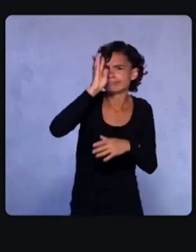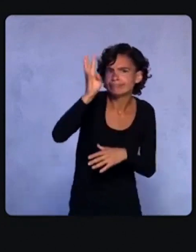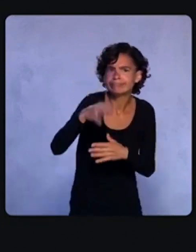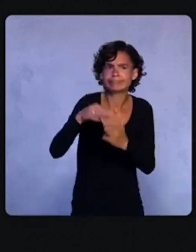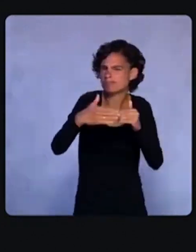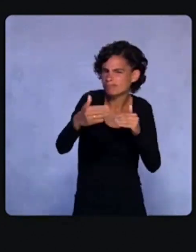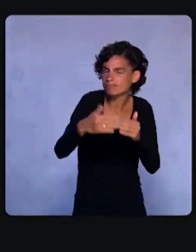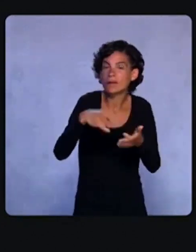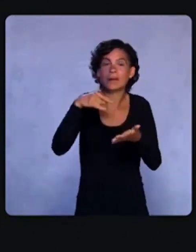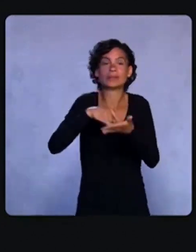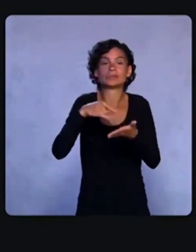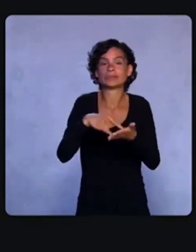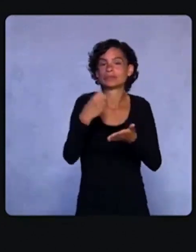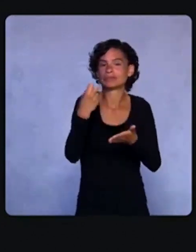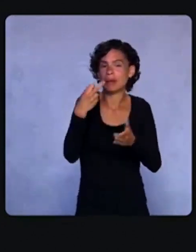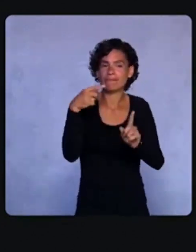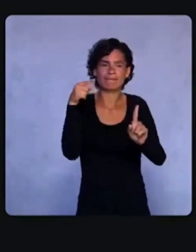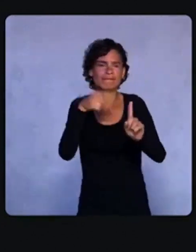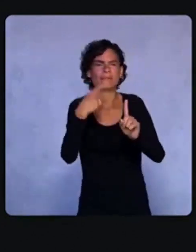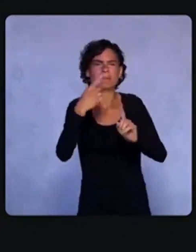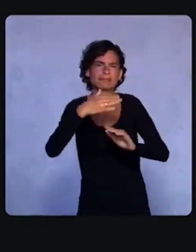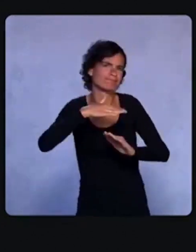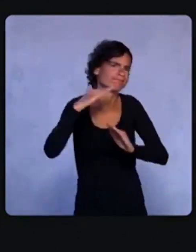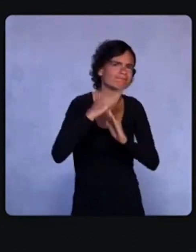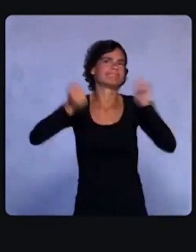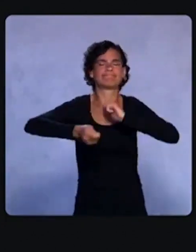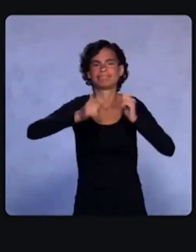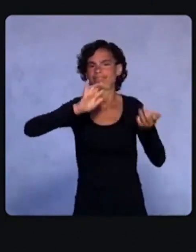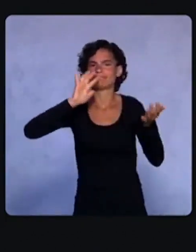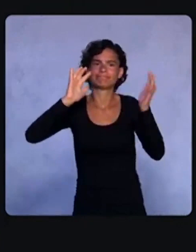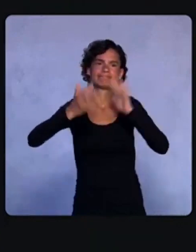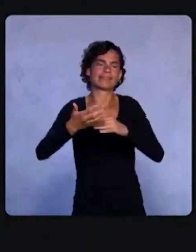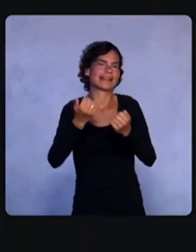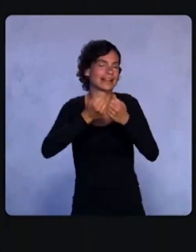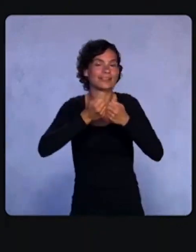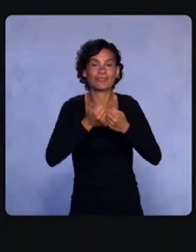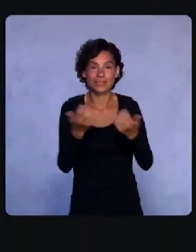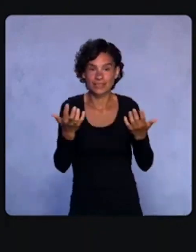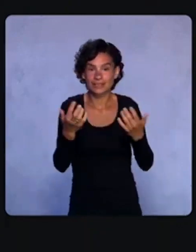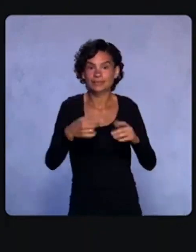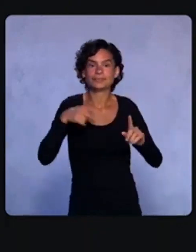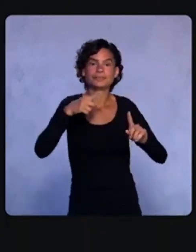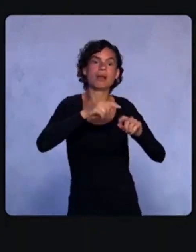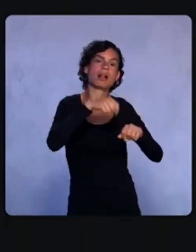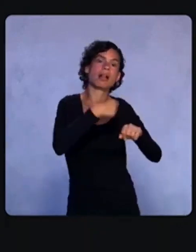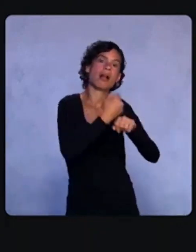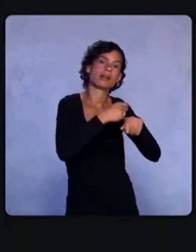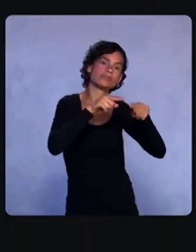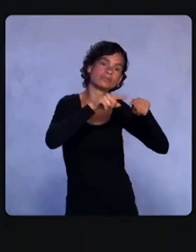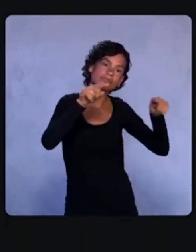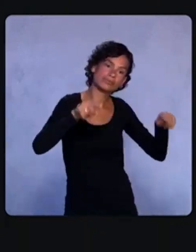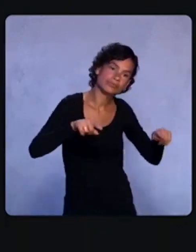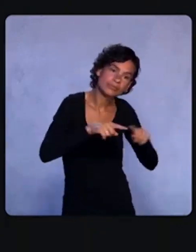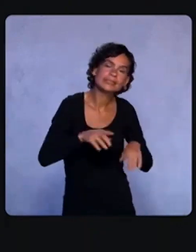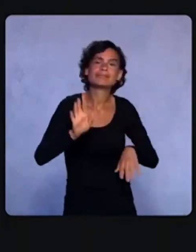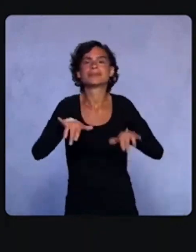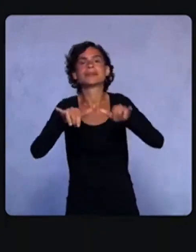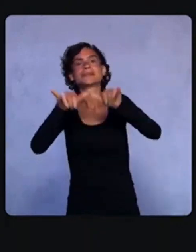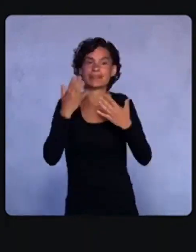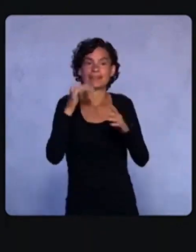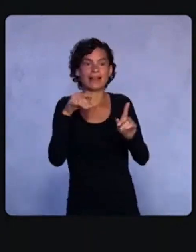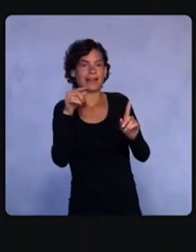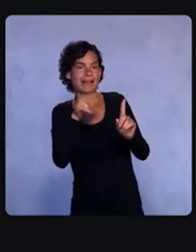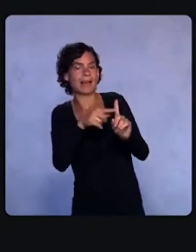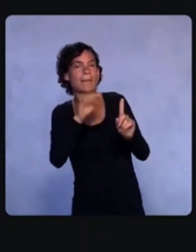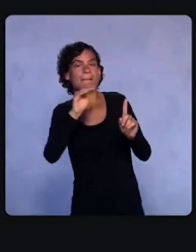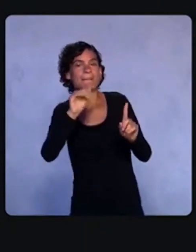fonte da informação. O Input and Output também fez o lançamento da primeira versão beta do sistema operacional Android